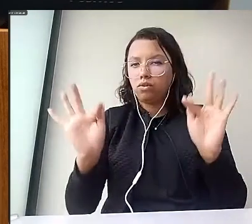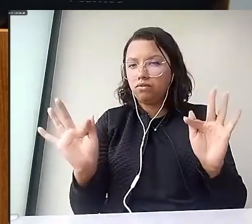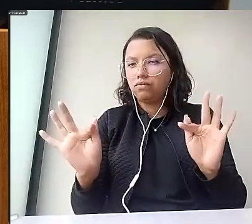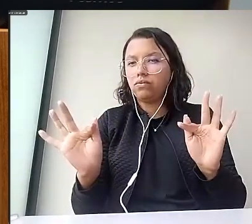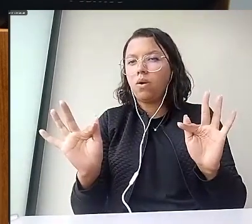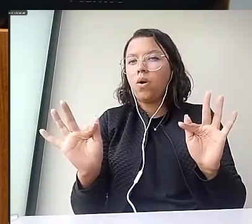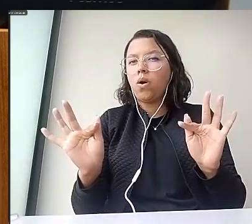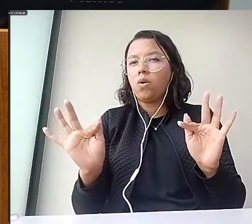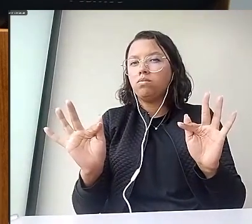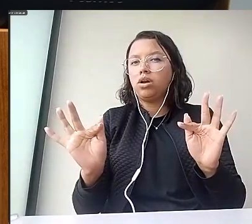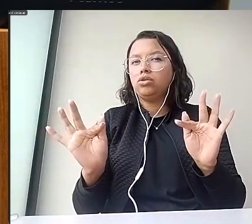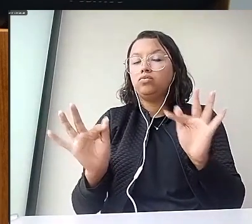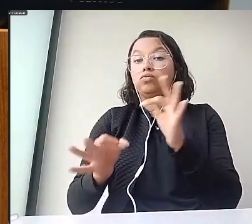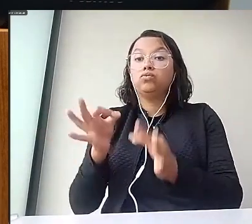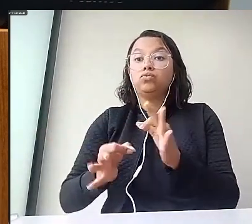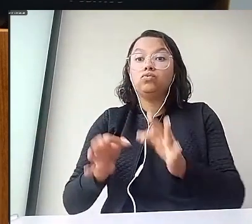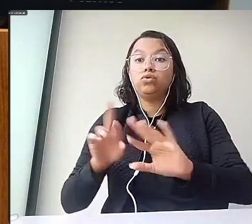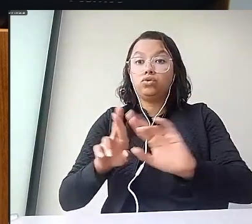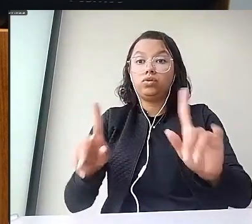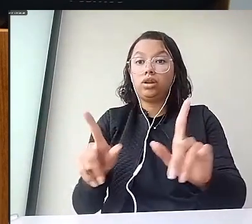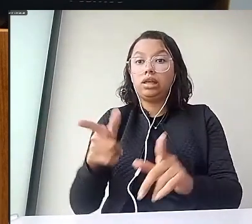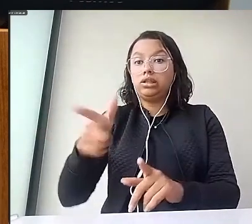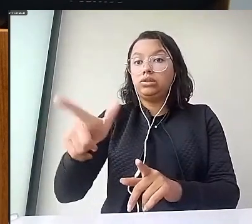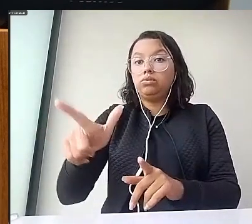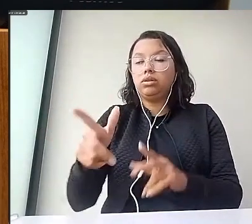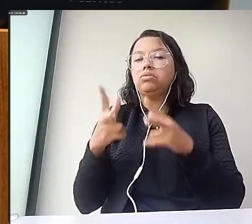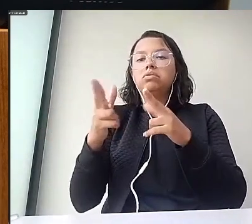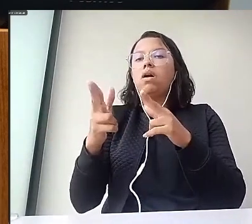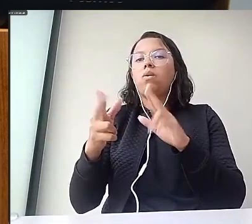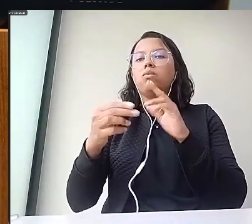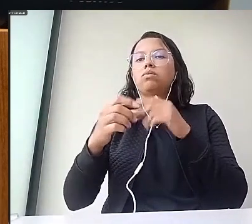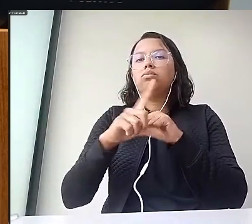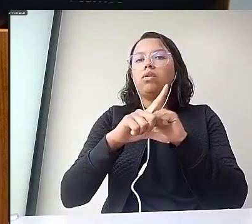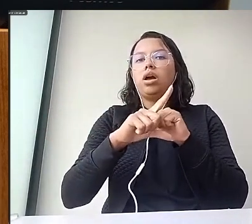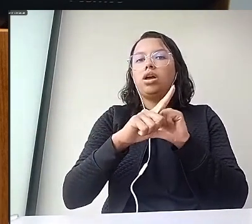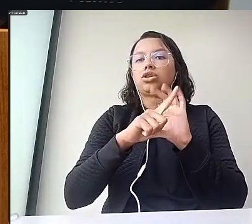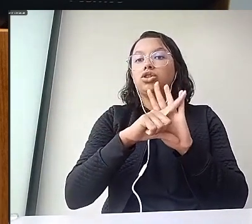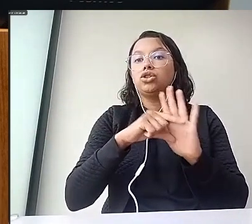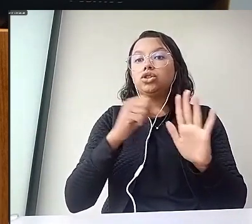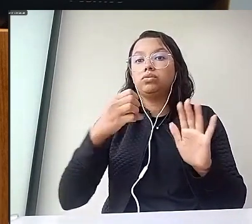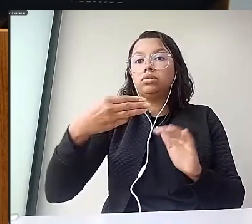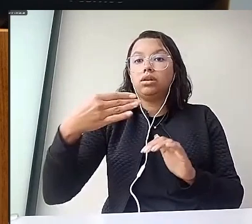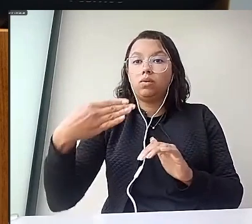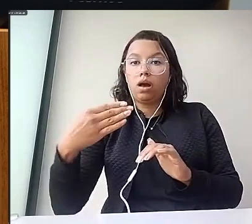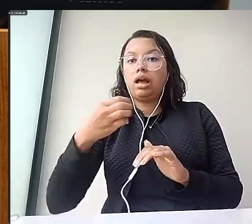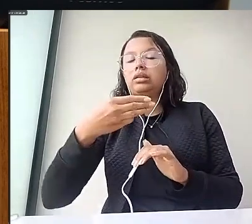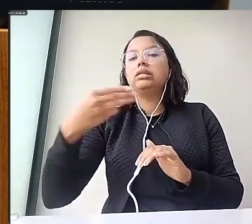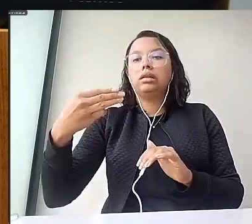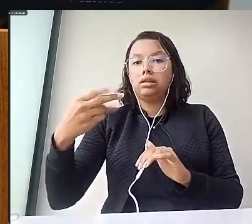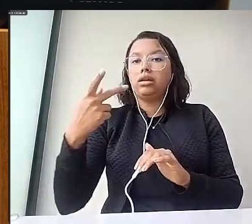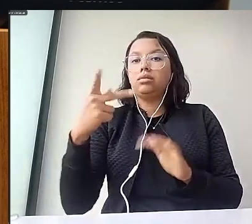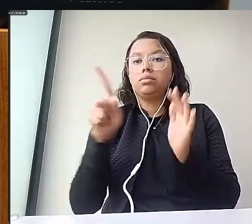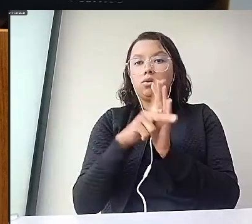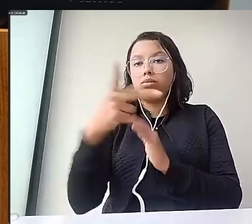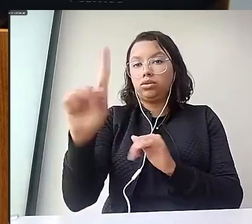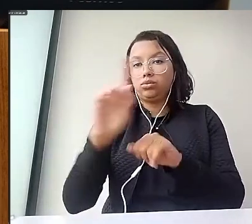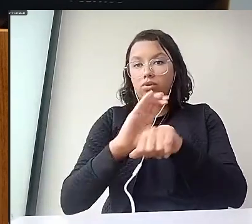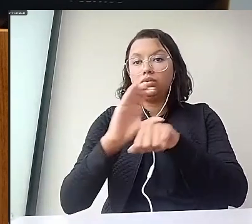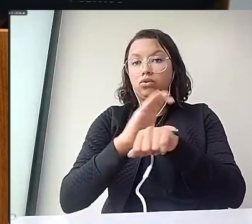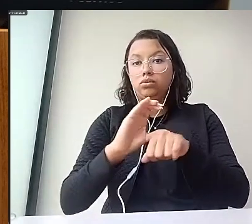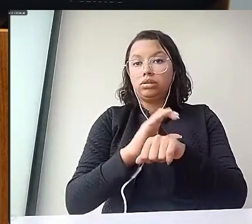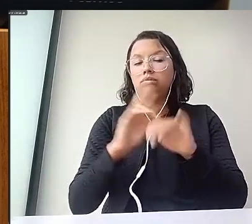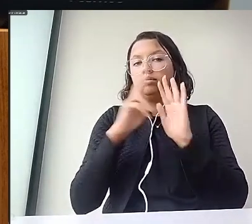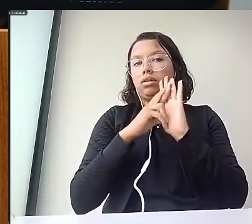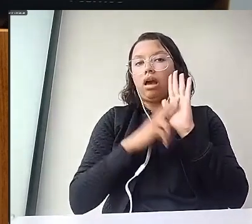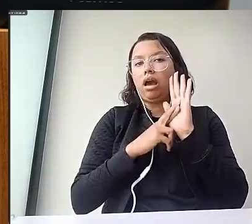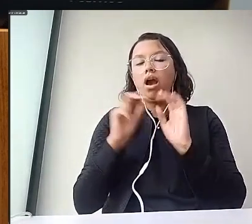jurídica diferente. Nós não temos como o 34, né, e o 36 da Constituição Francesa, aquela regra de o que não está nos